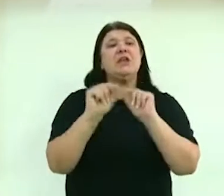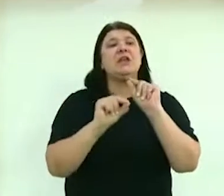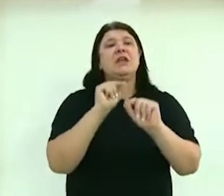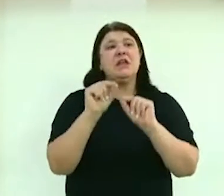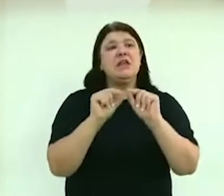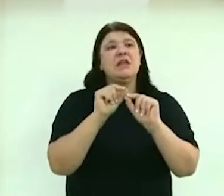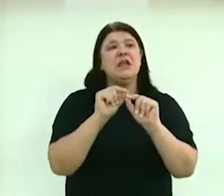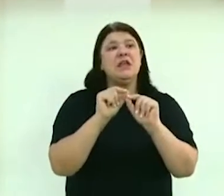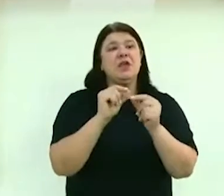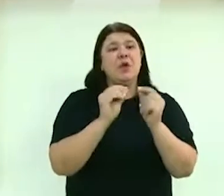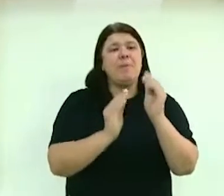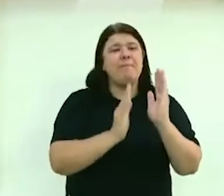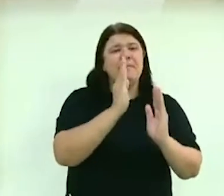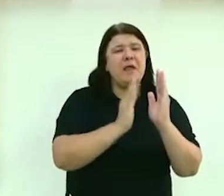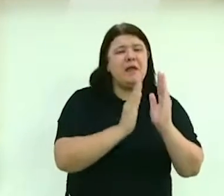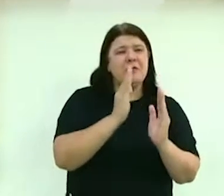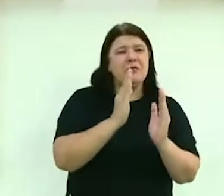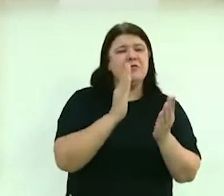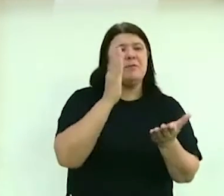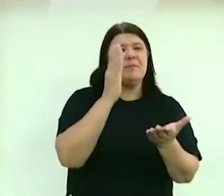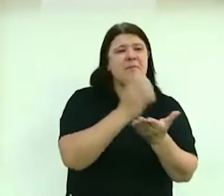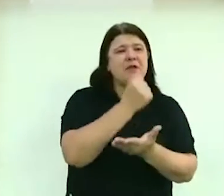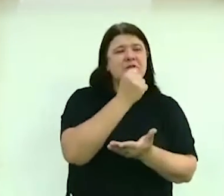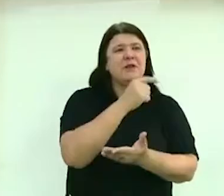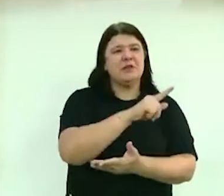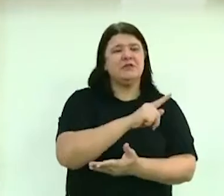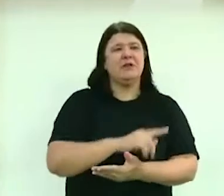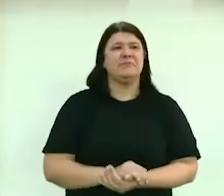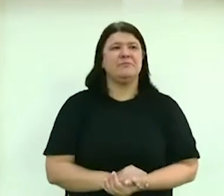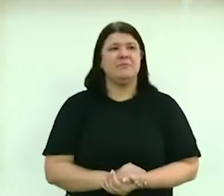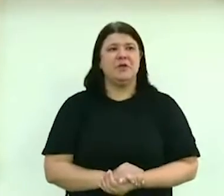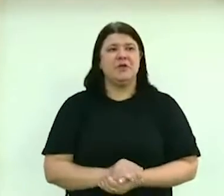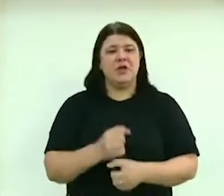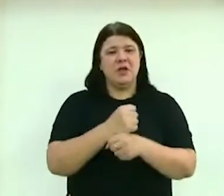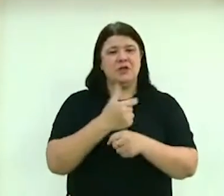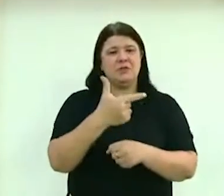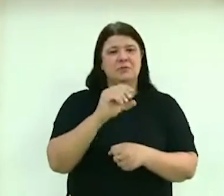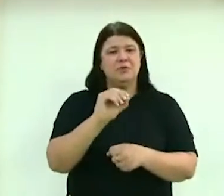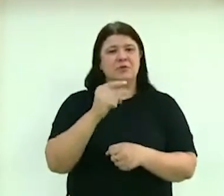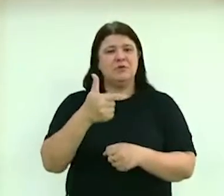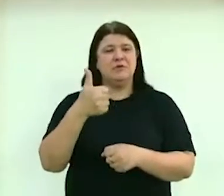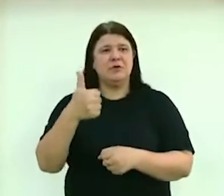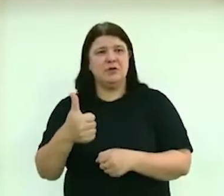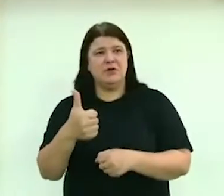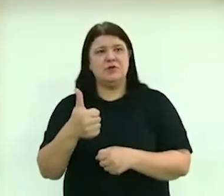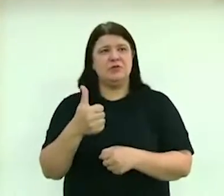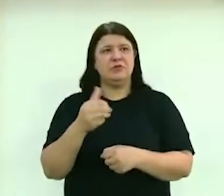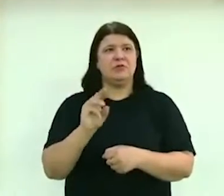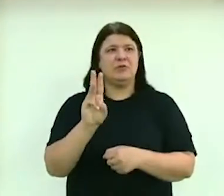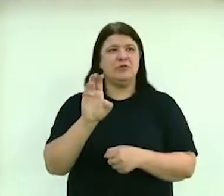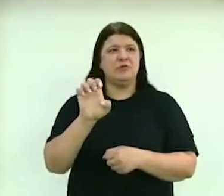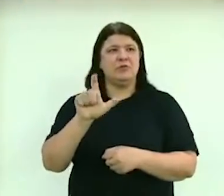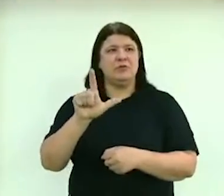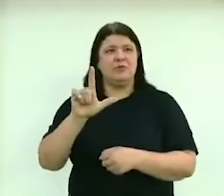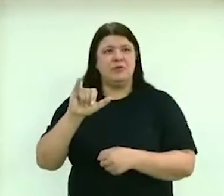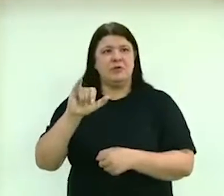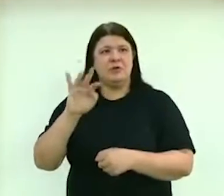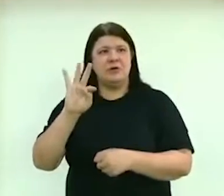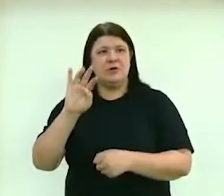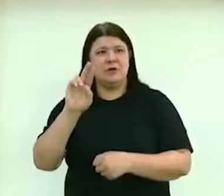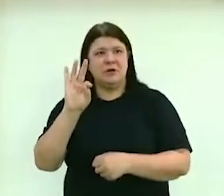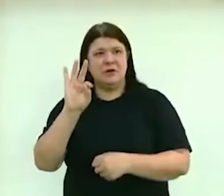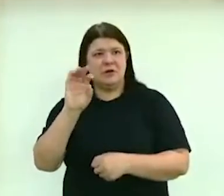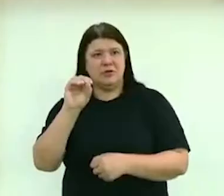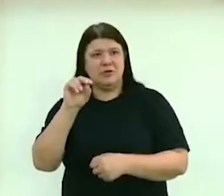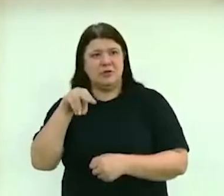remoção do mesmo? Sala Emancipadora Oswaldo Toschi, 10 de agosto de 2021, Wellington Silva, vereador. Em discussão, requerimento do novo vereador. Não